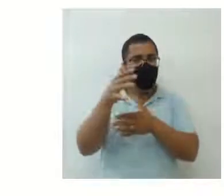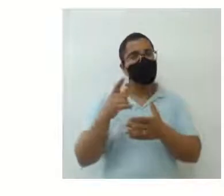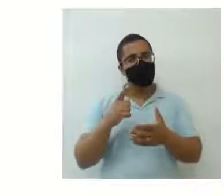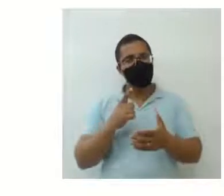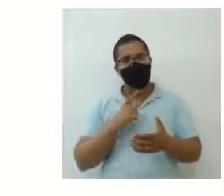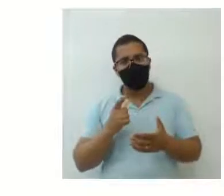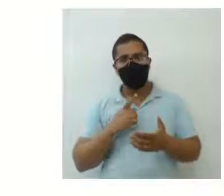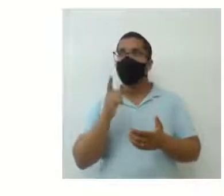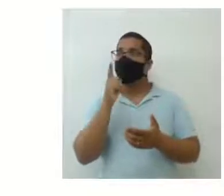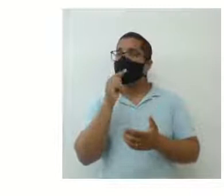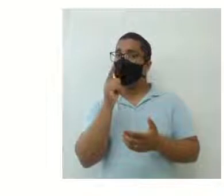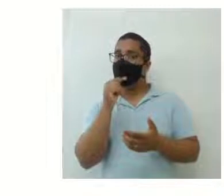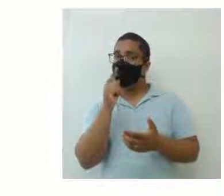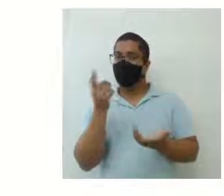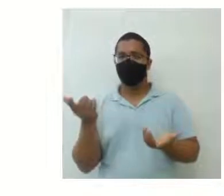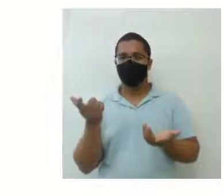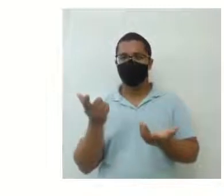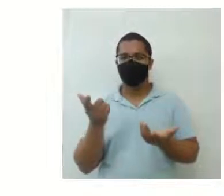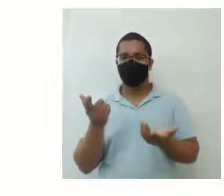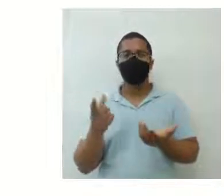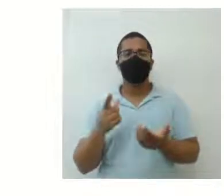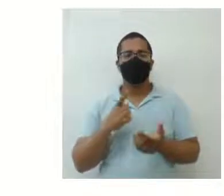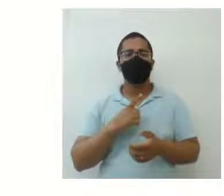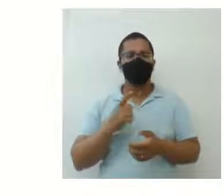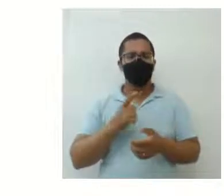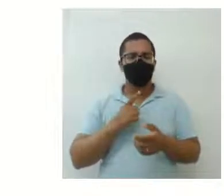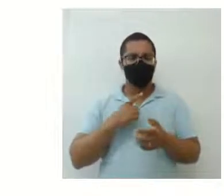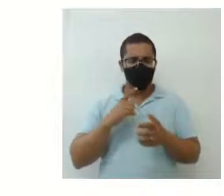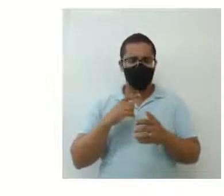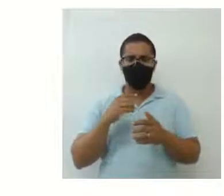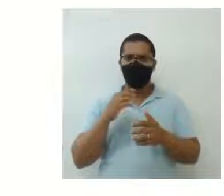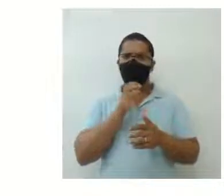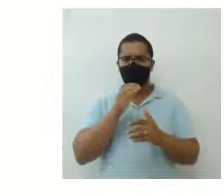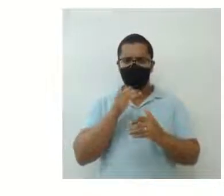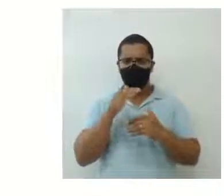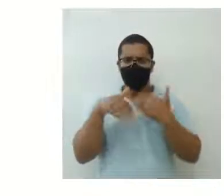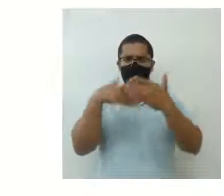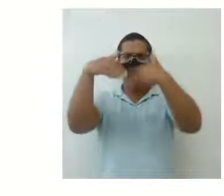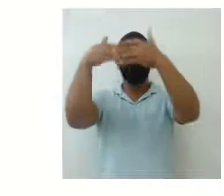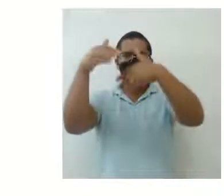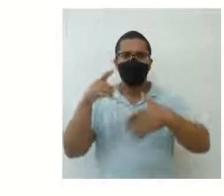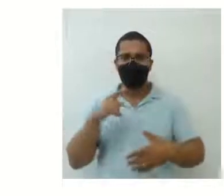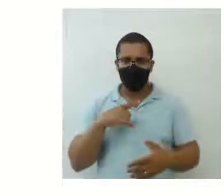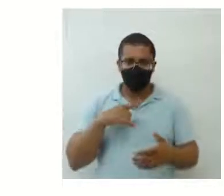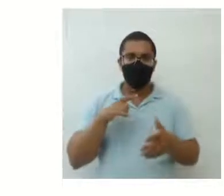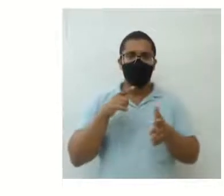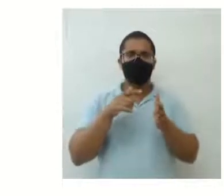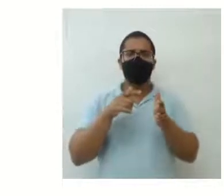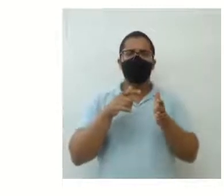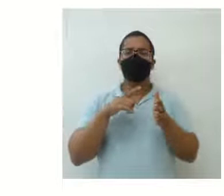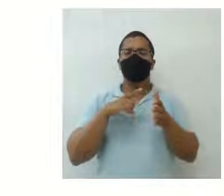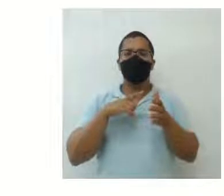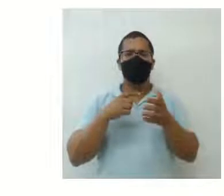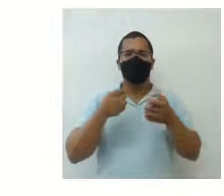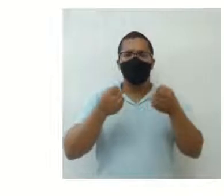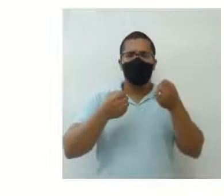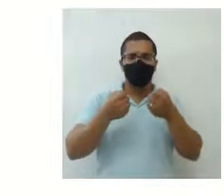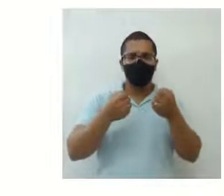de eletricidade. Desenvolvimento acelerado dos transportes, das comunicações,